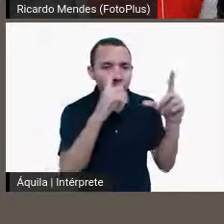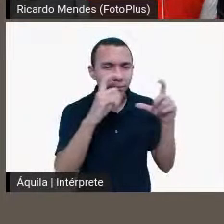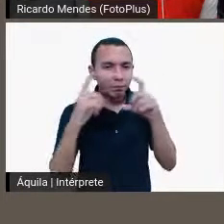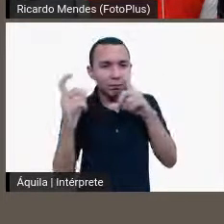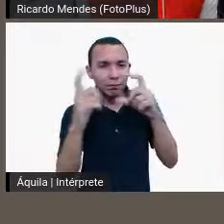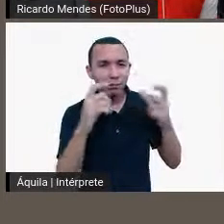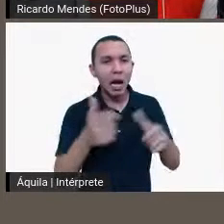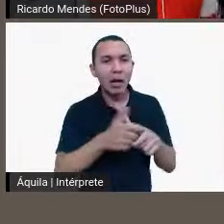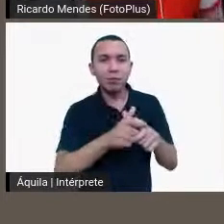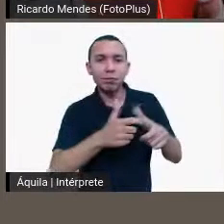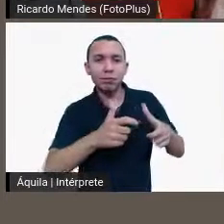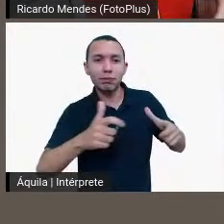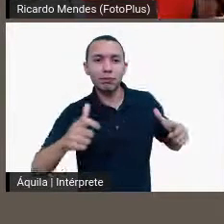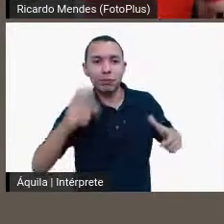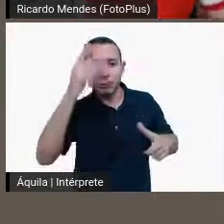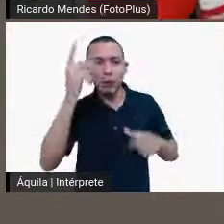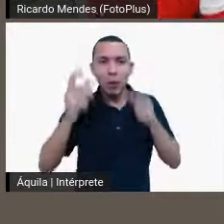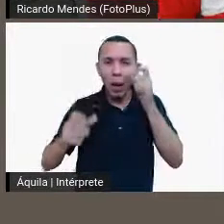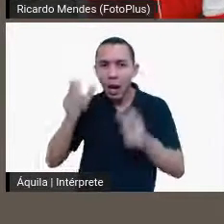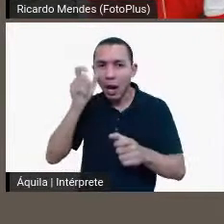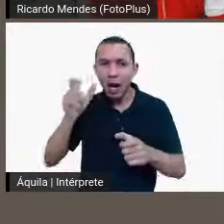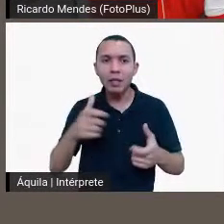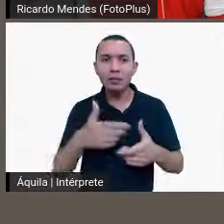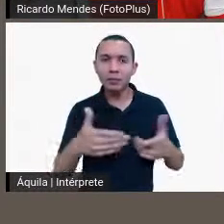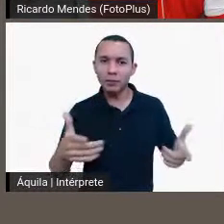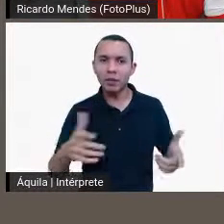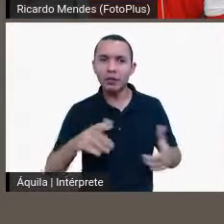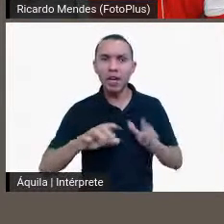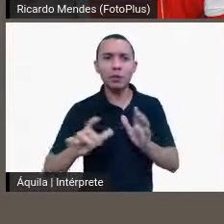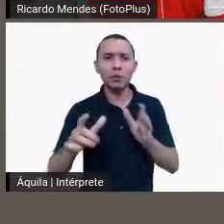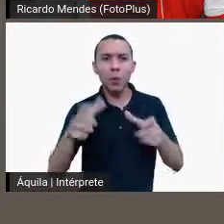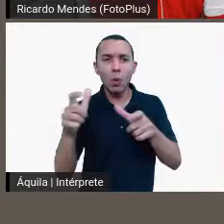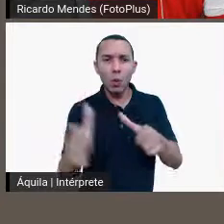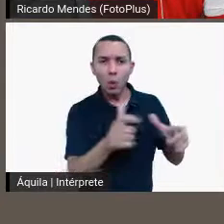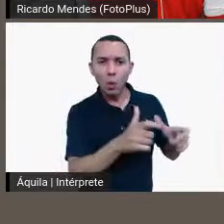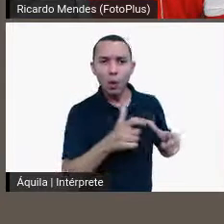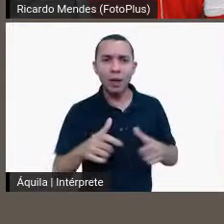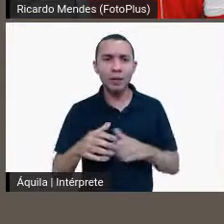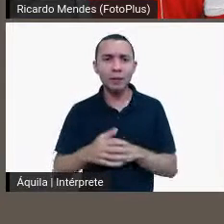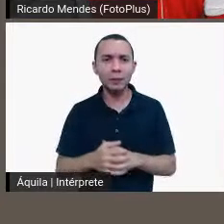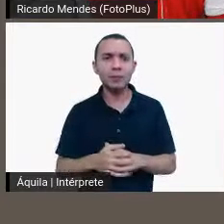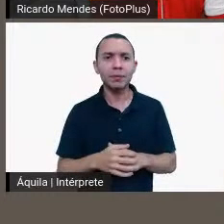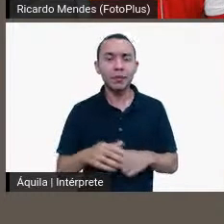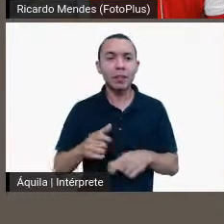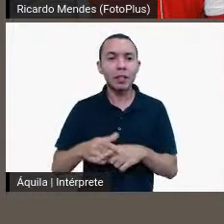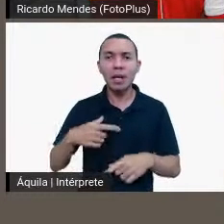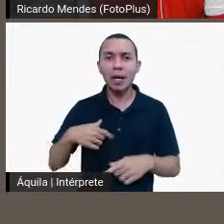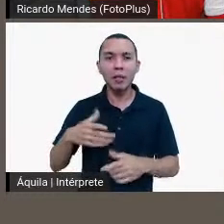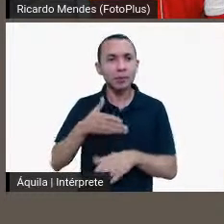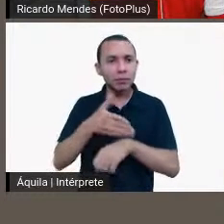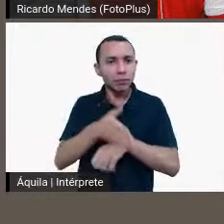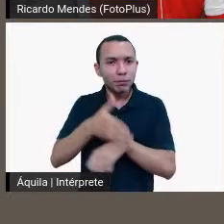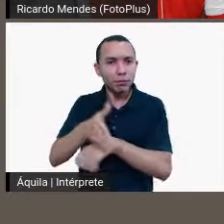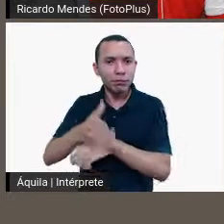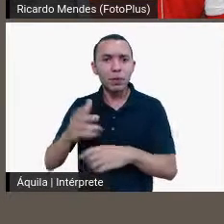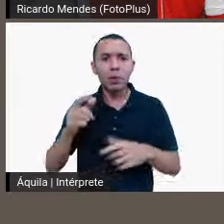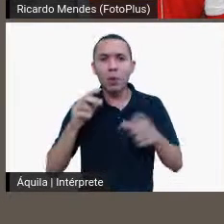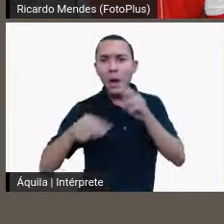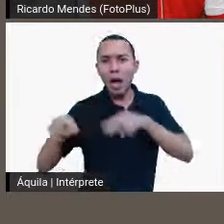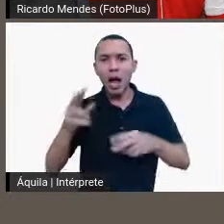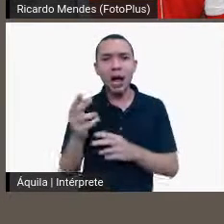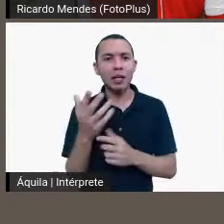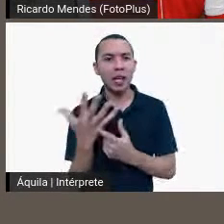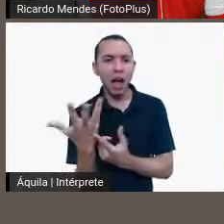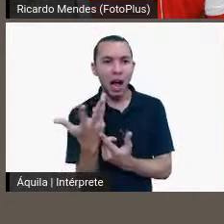audiência crescente, com abertura de espaços expositivos especializados, ao mesmo tempo que o meio ganha presença maior no campo das artes visuais. E